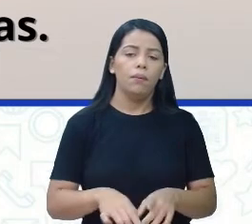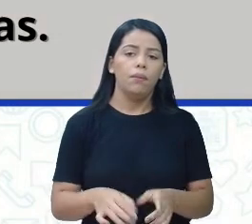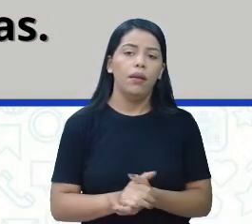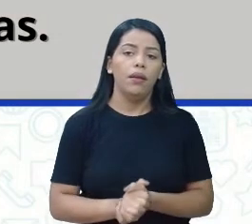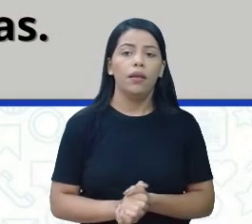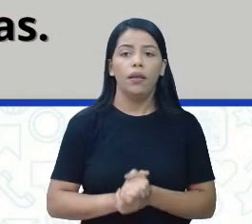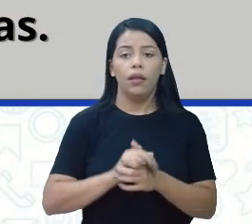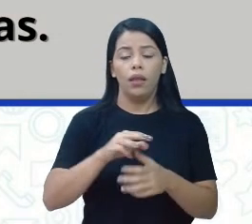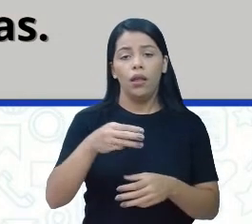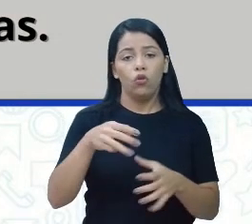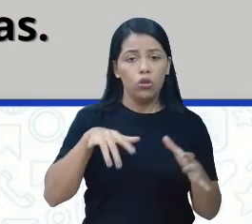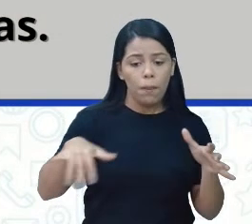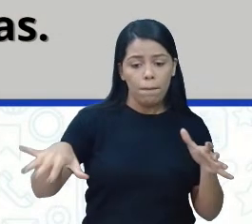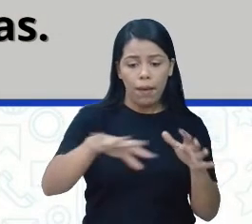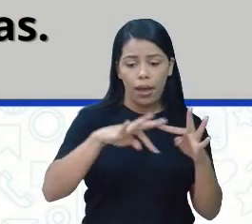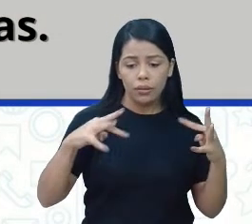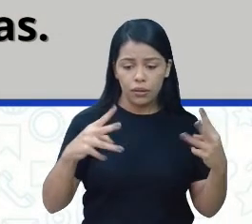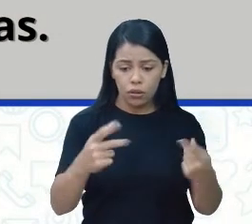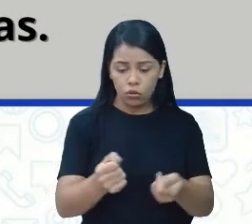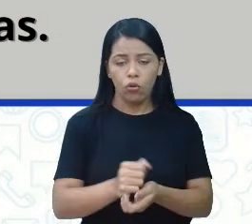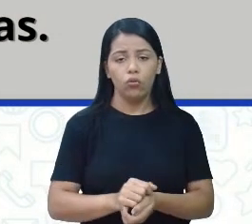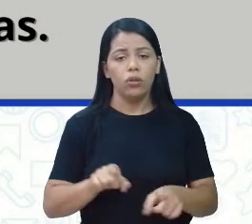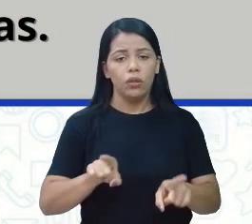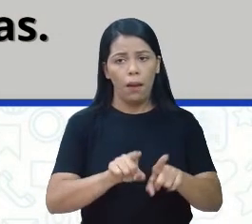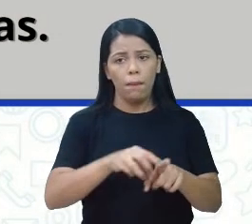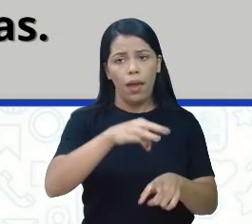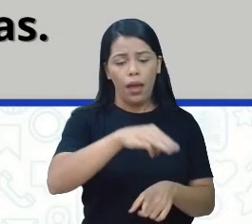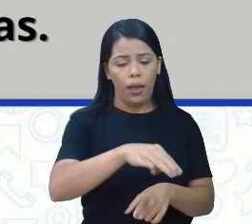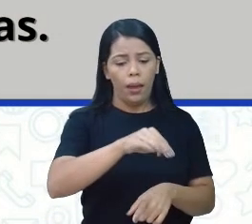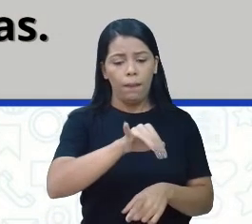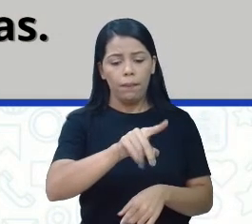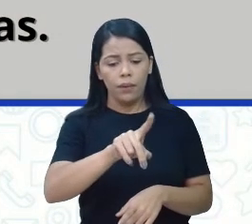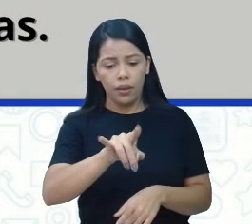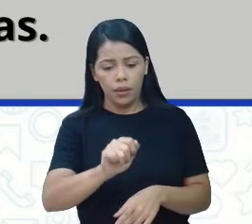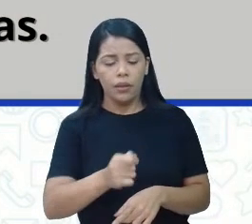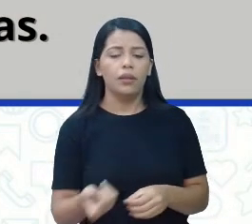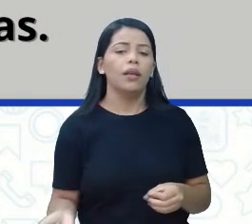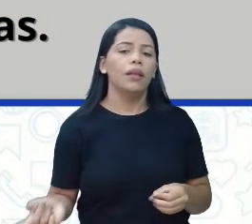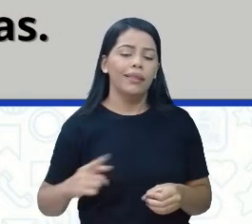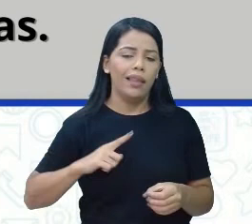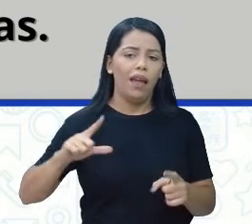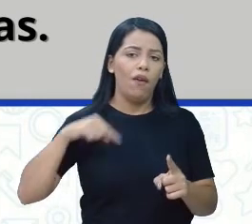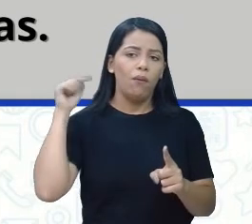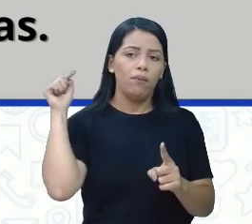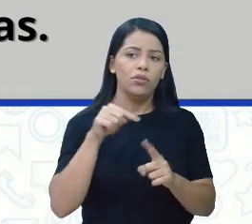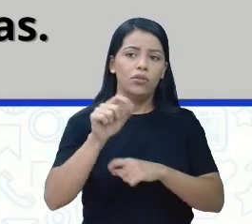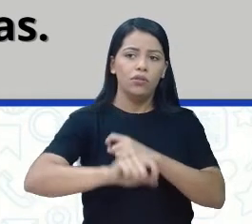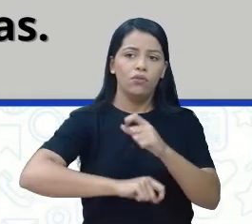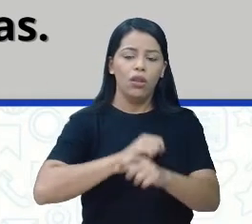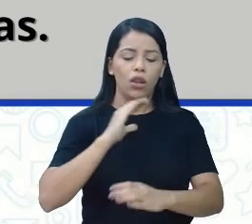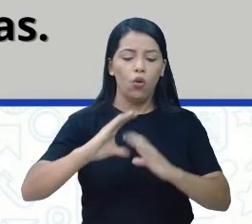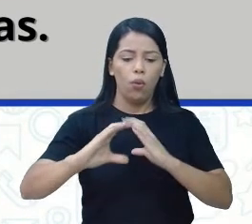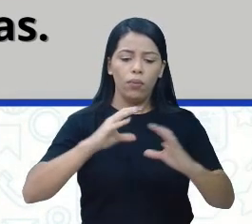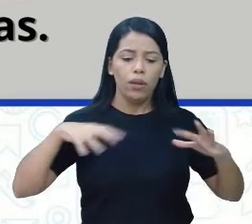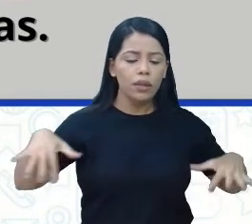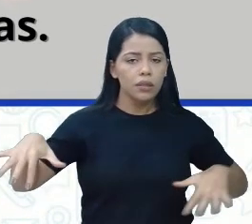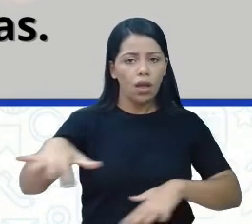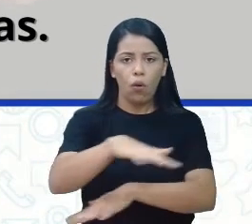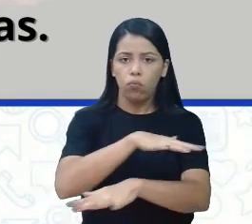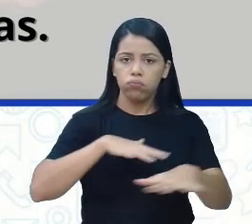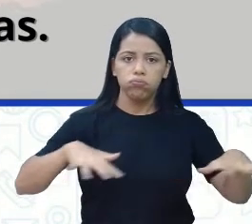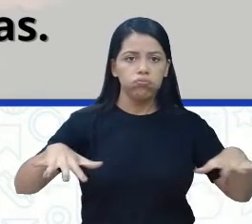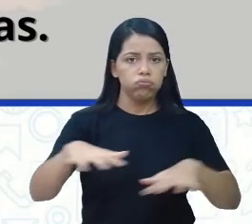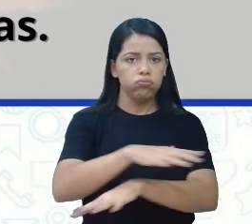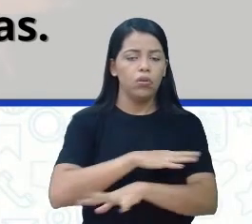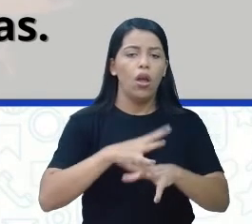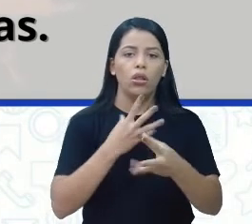de mídia. São os meios de comunicação voltados para a comunicação ampla, com um número grande de